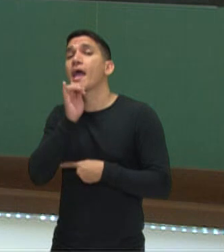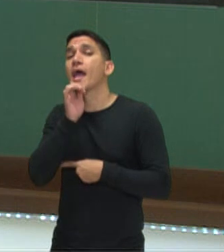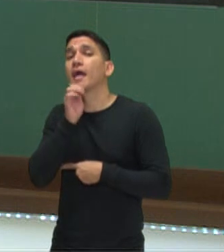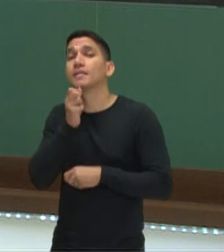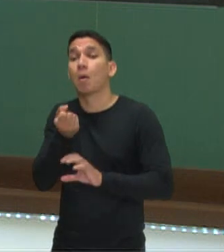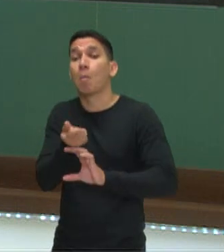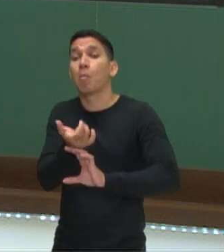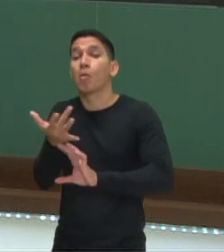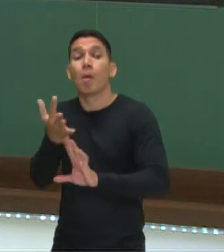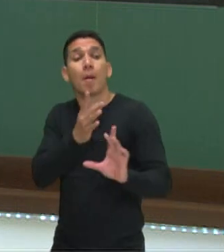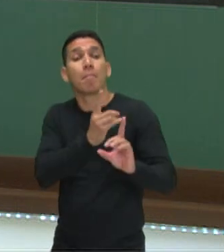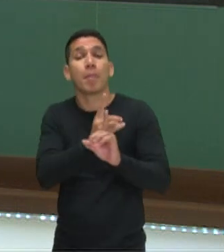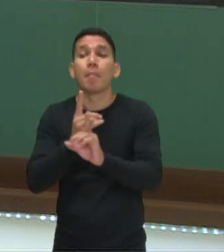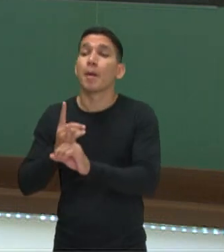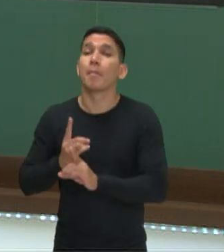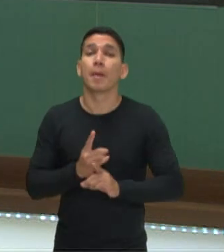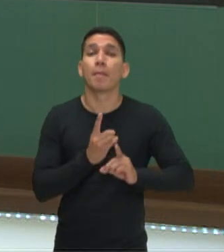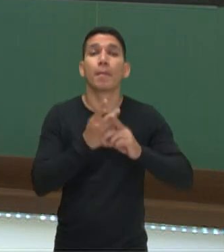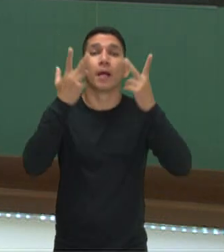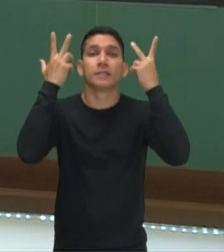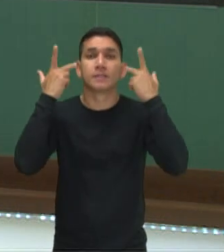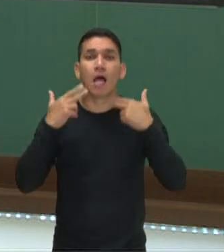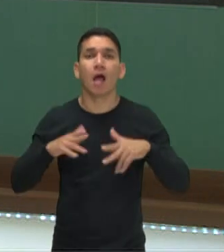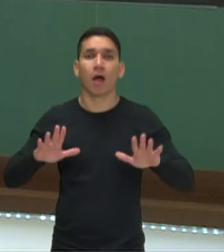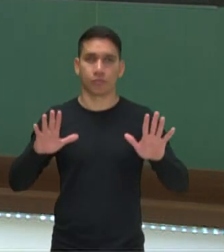gente encontra naturalmente.